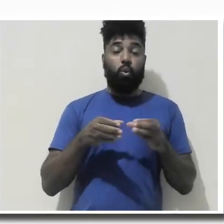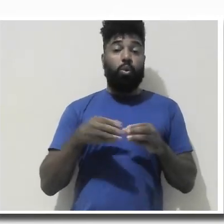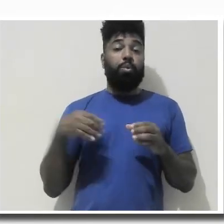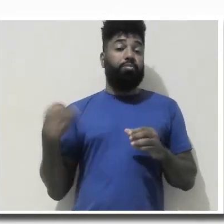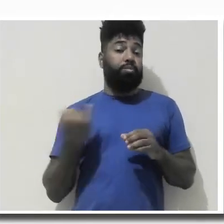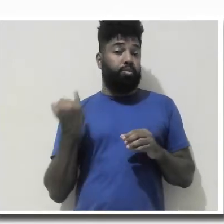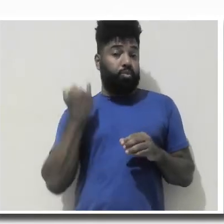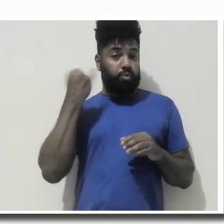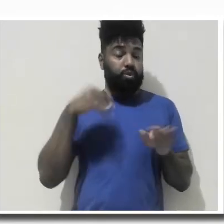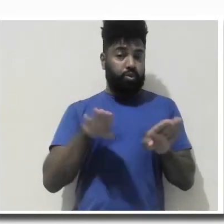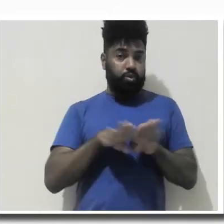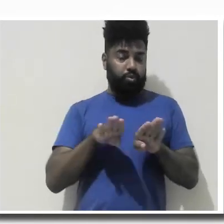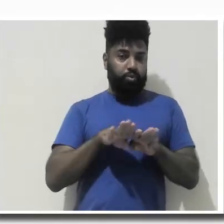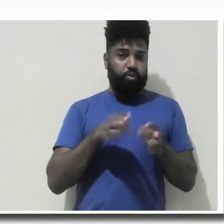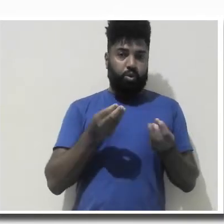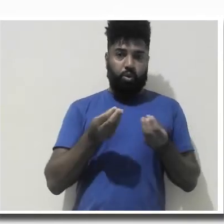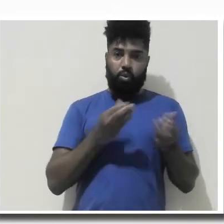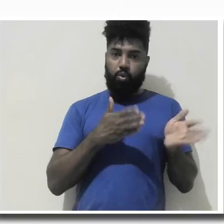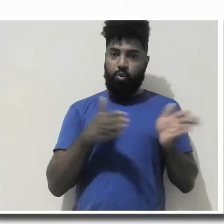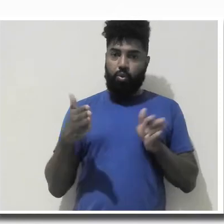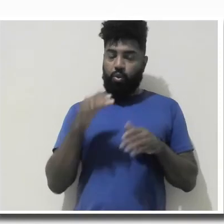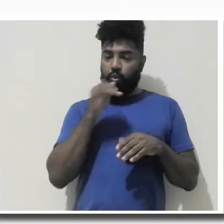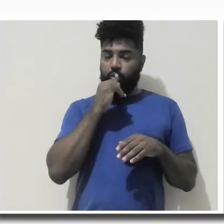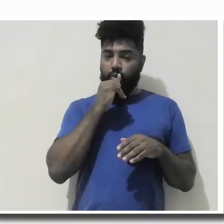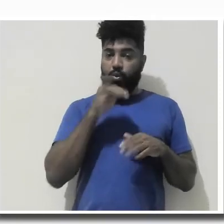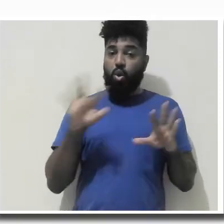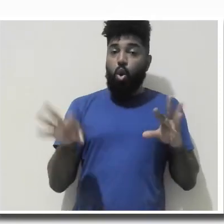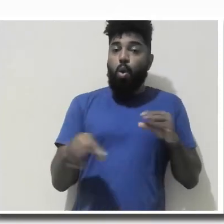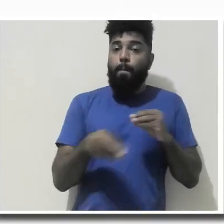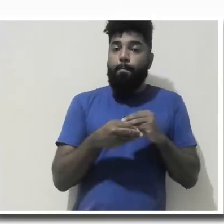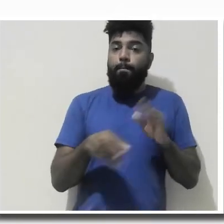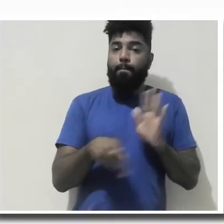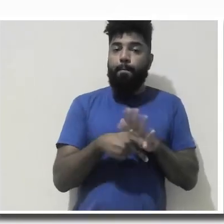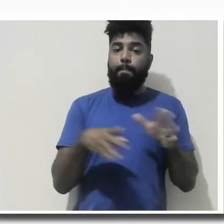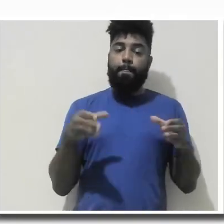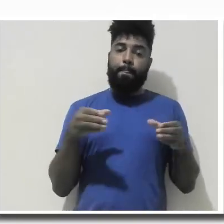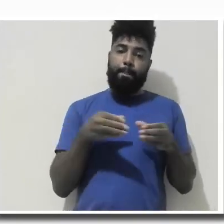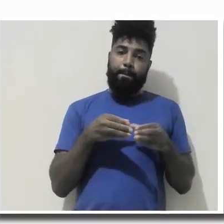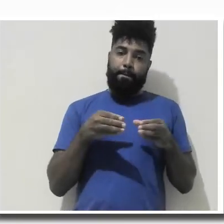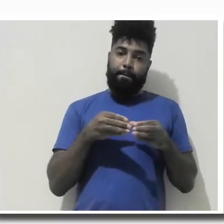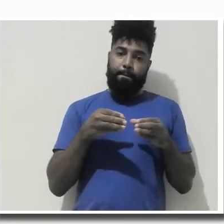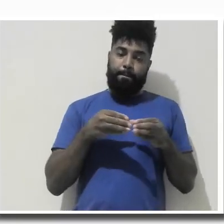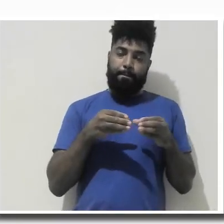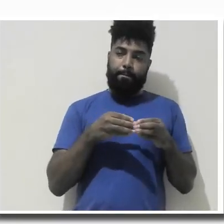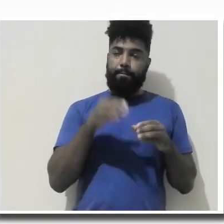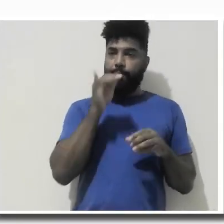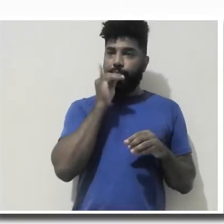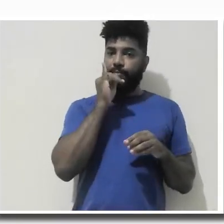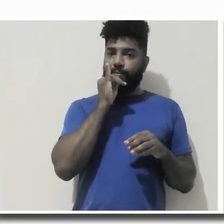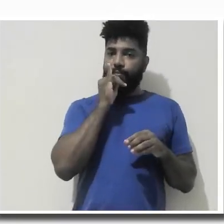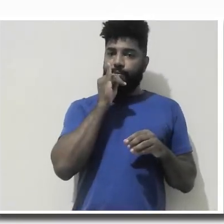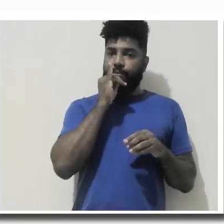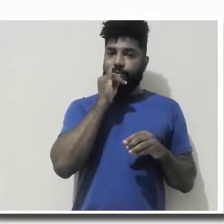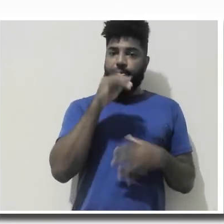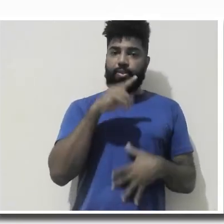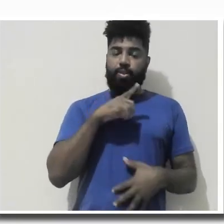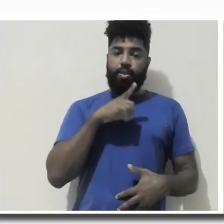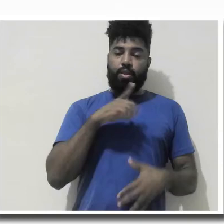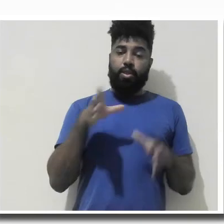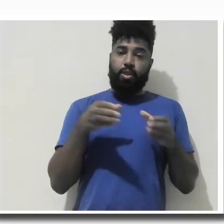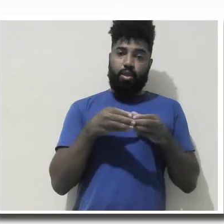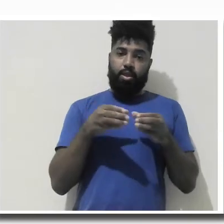são importantes, como o complementar de um conjunto. Então, vamos supor que eu tenho